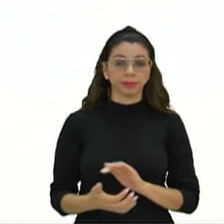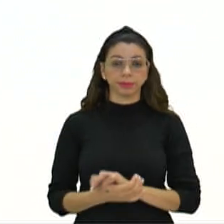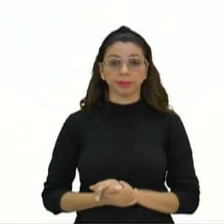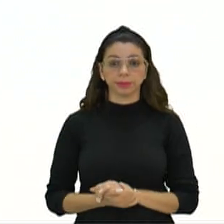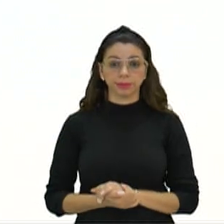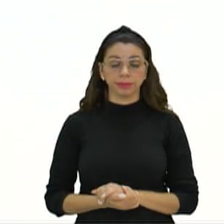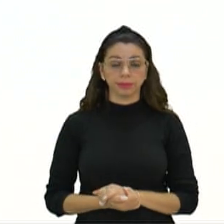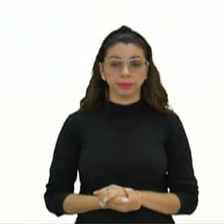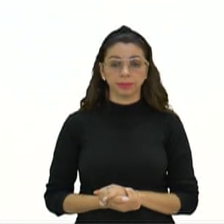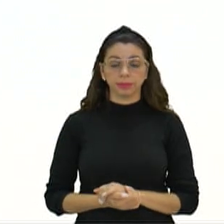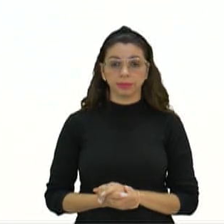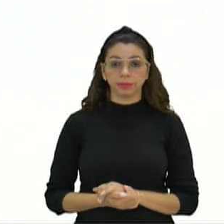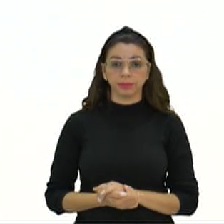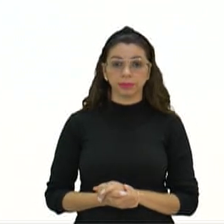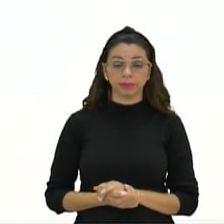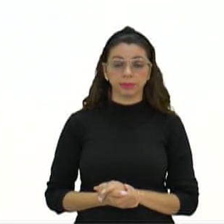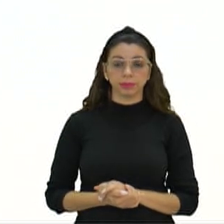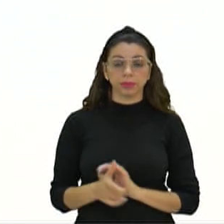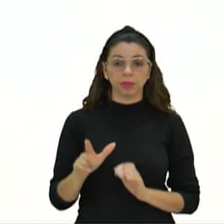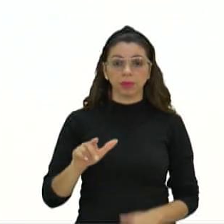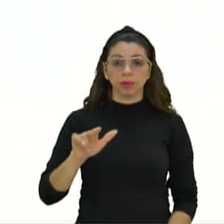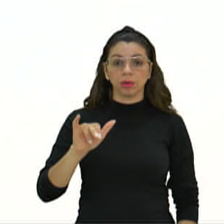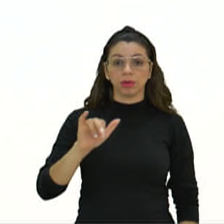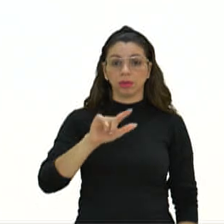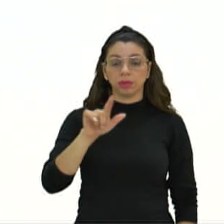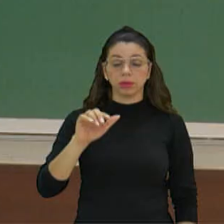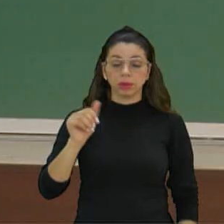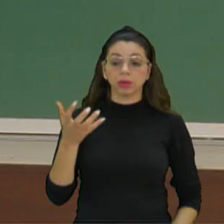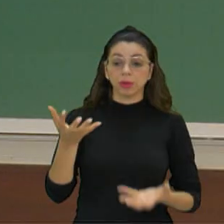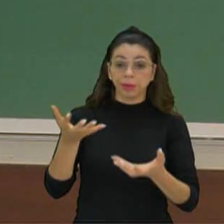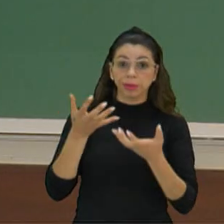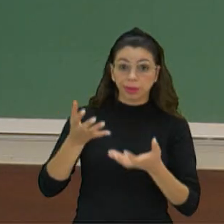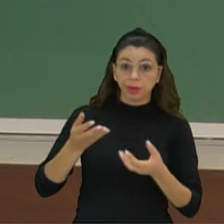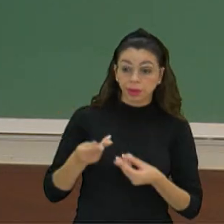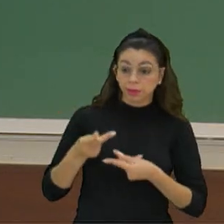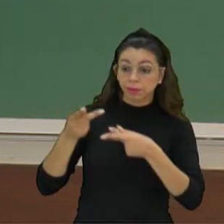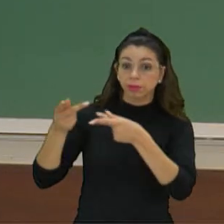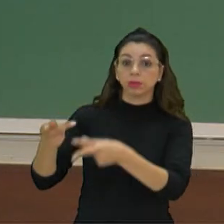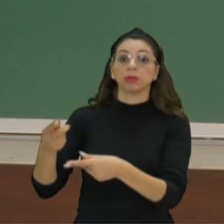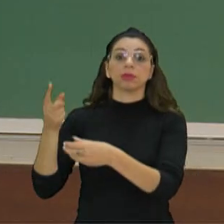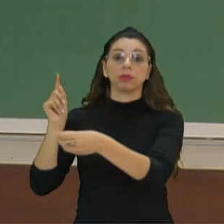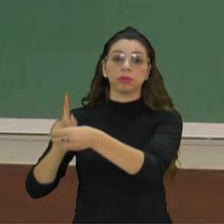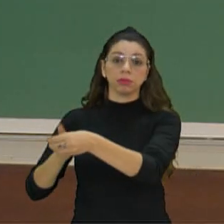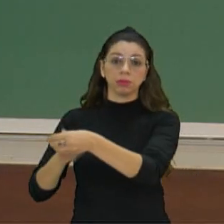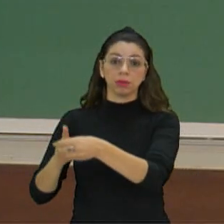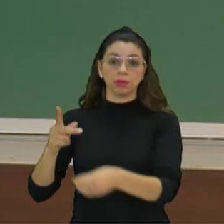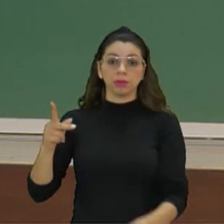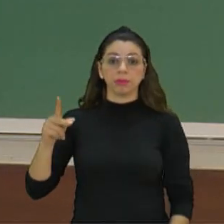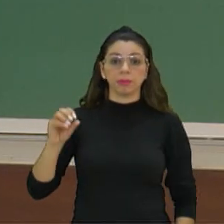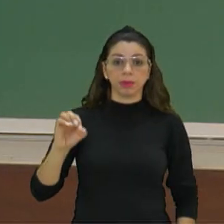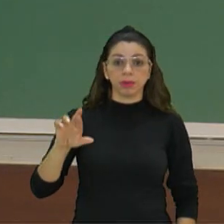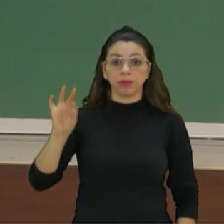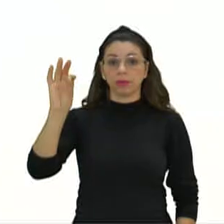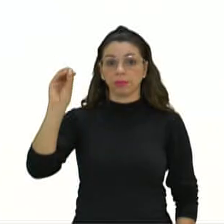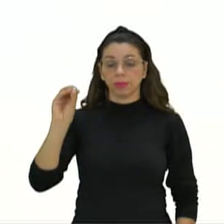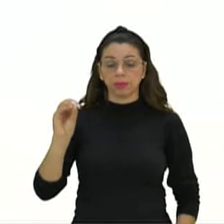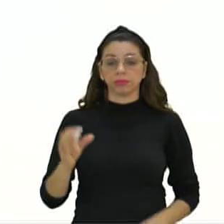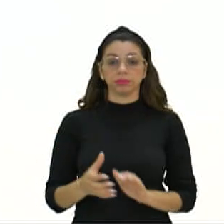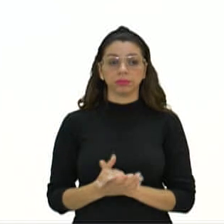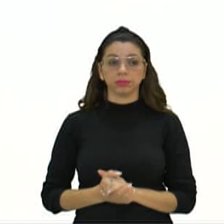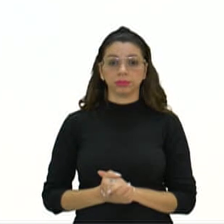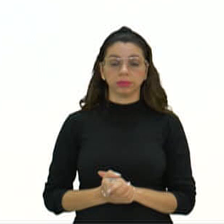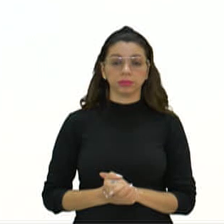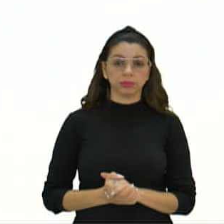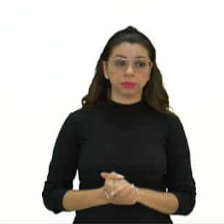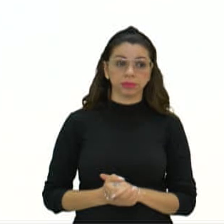to Petrópolis. O Louis disse que eu quero ir para Petrópolis. Louis said he wanted to